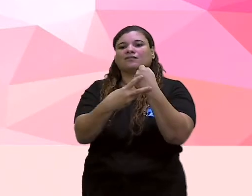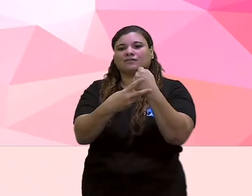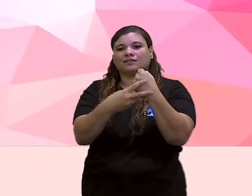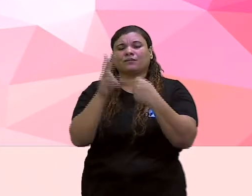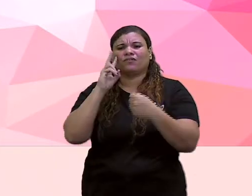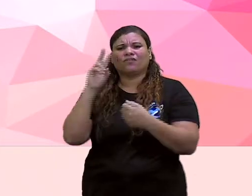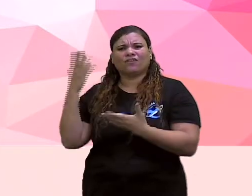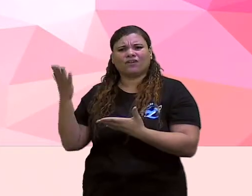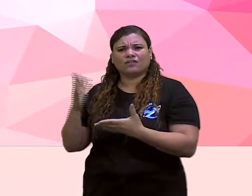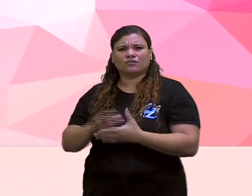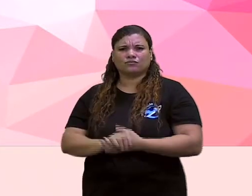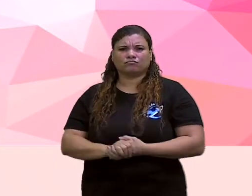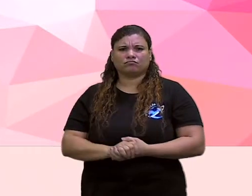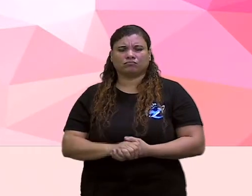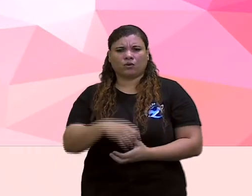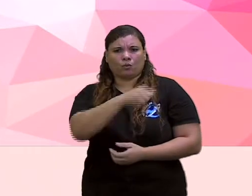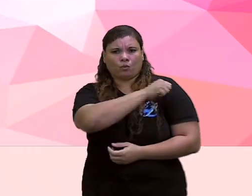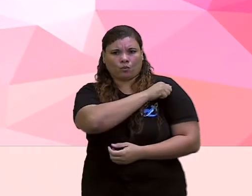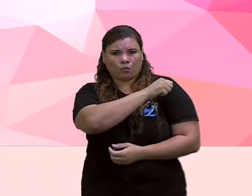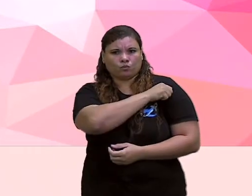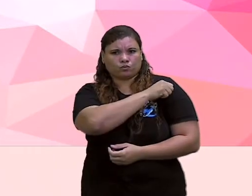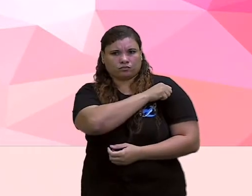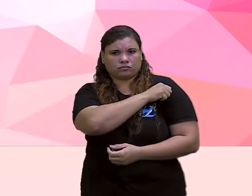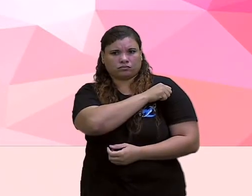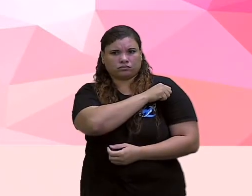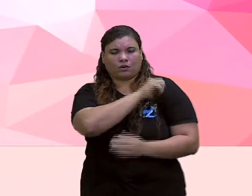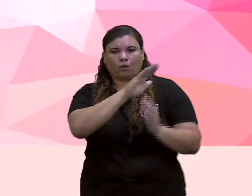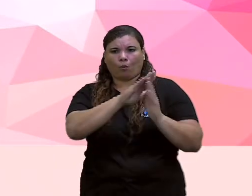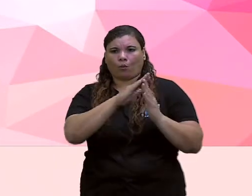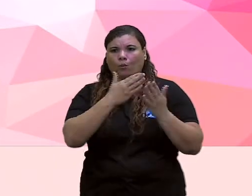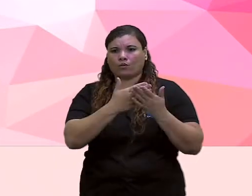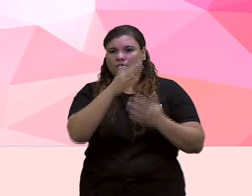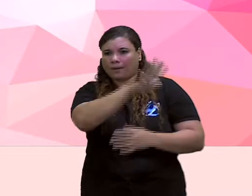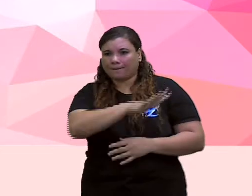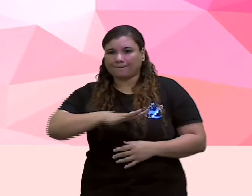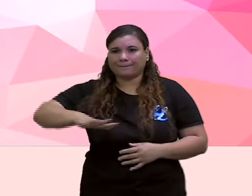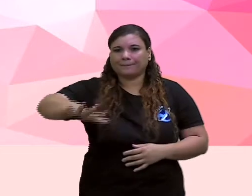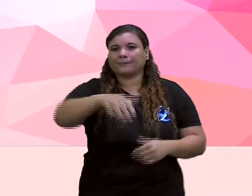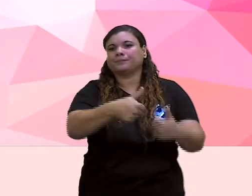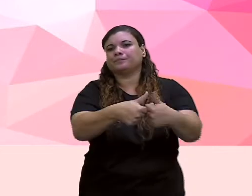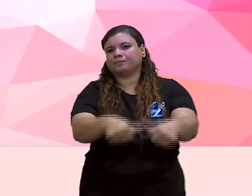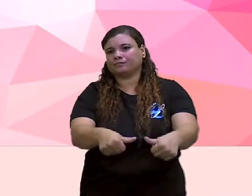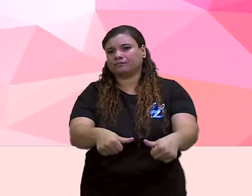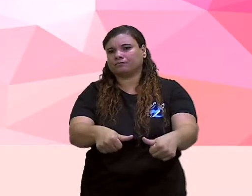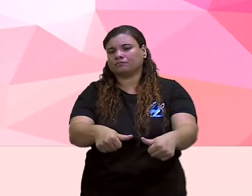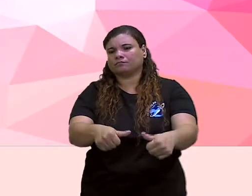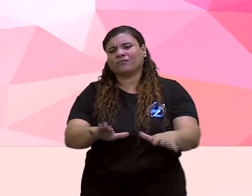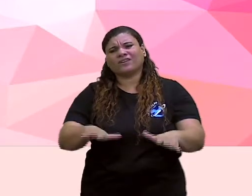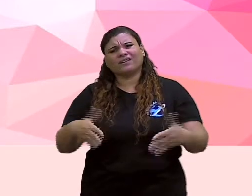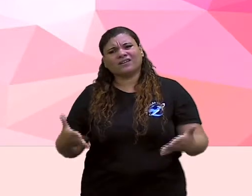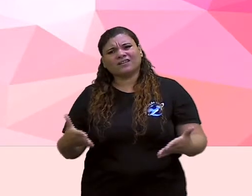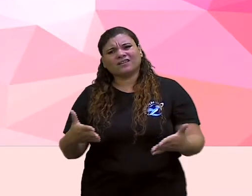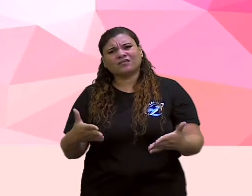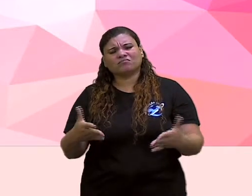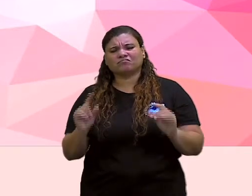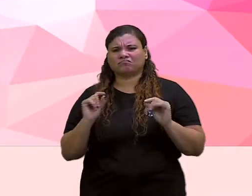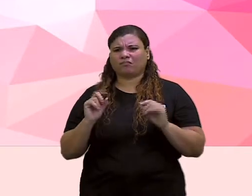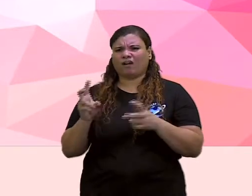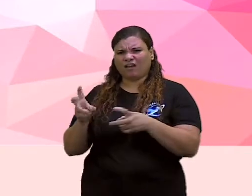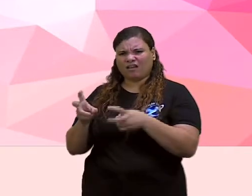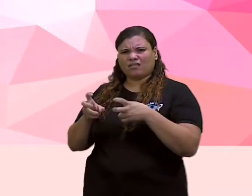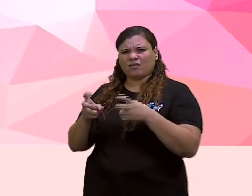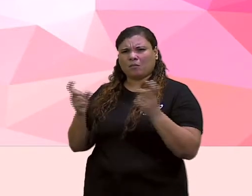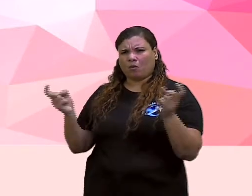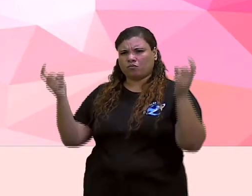verbo, que indica a ação. A expressão no pátio da escola está relacionado com o verbo